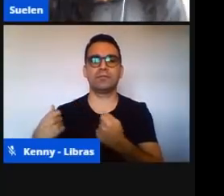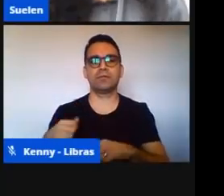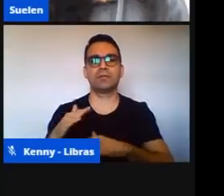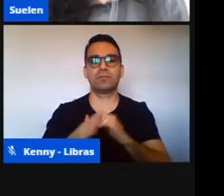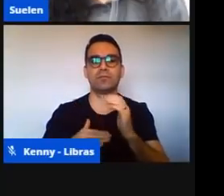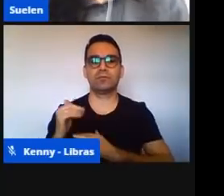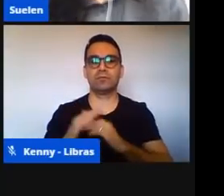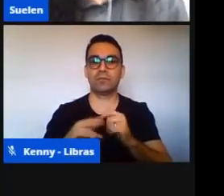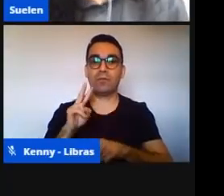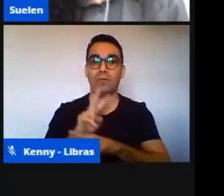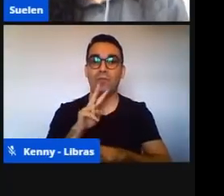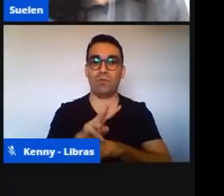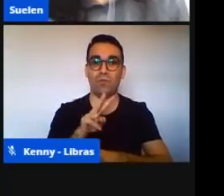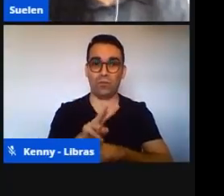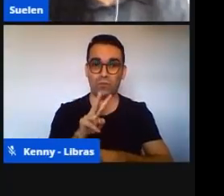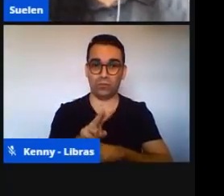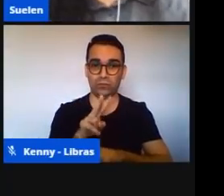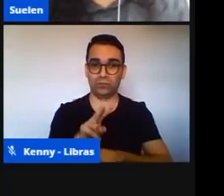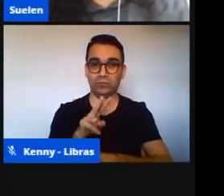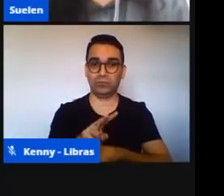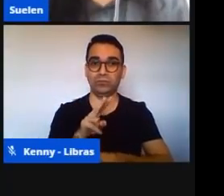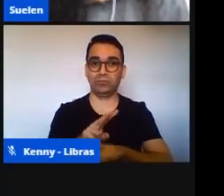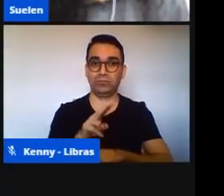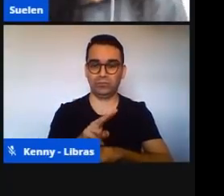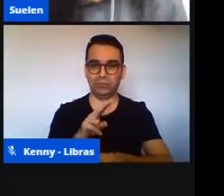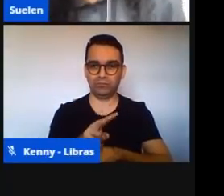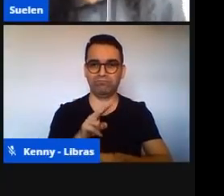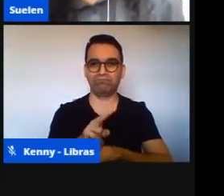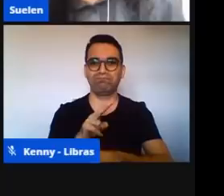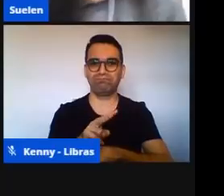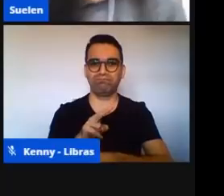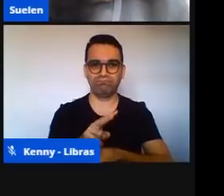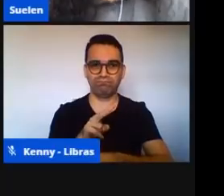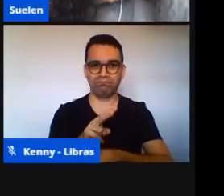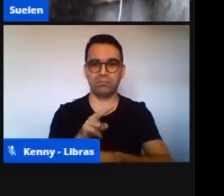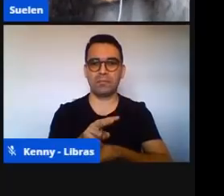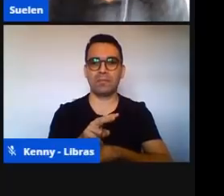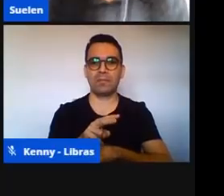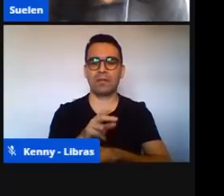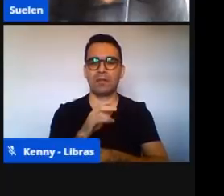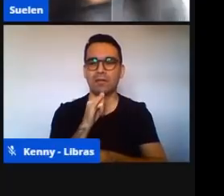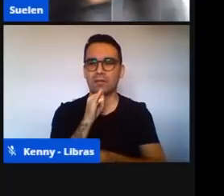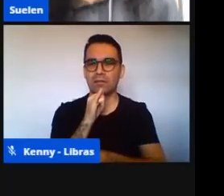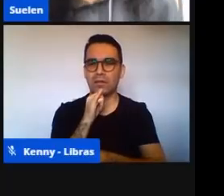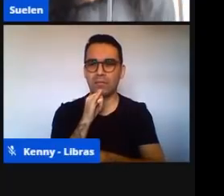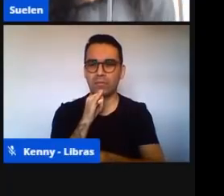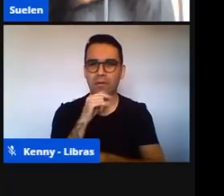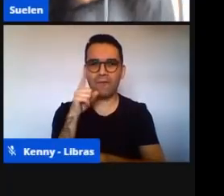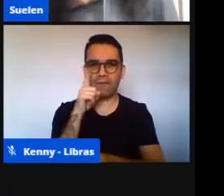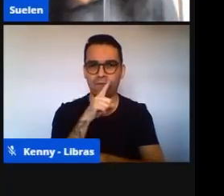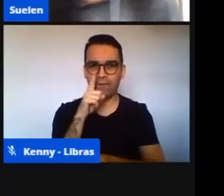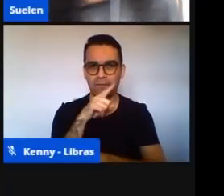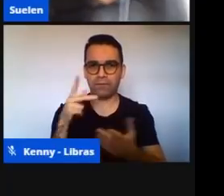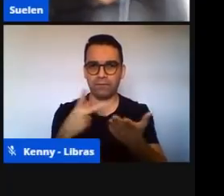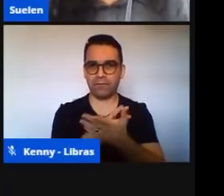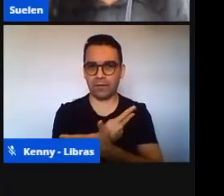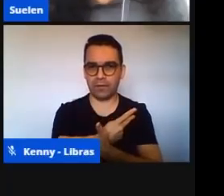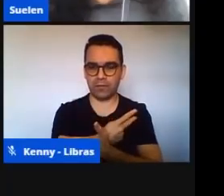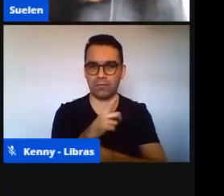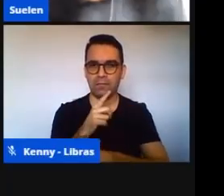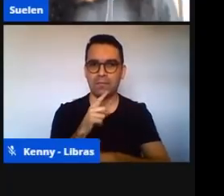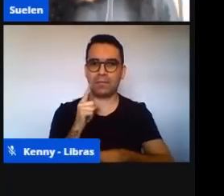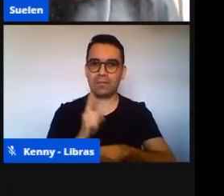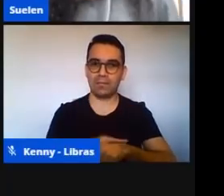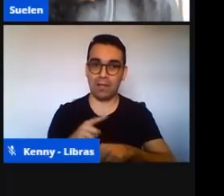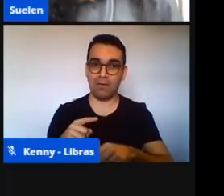observando todos os pontos em que pode ocorrer algum tipo de falha, de erro, para a gente já prevenir,